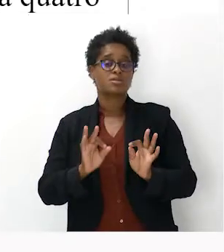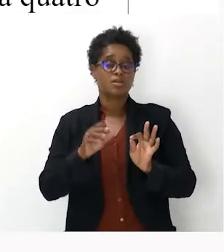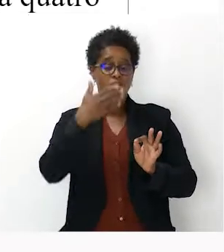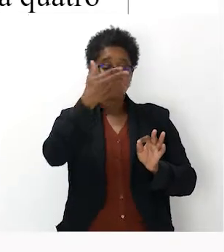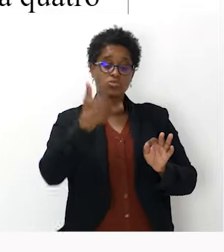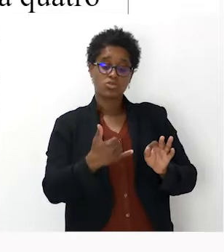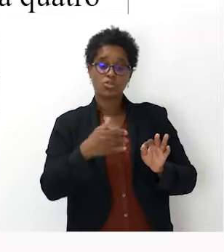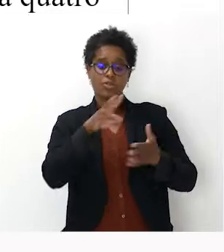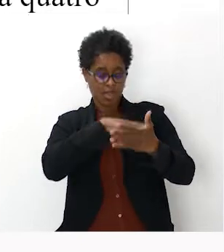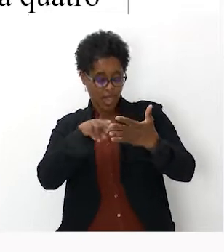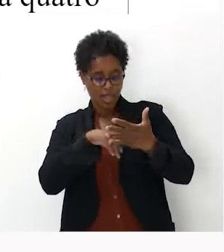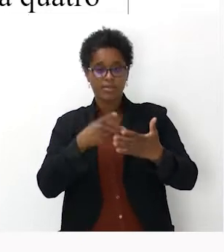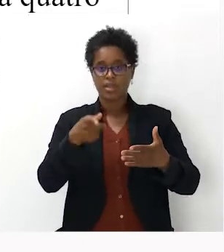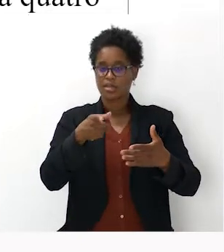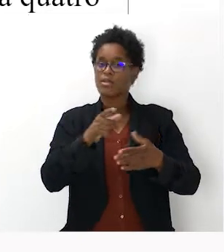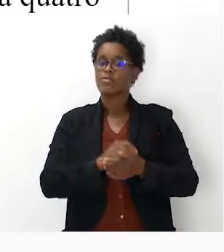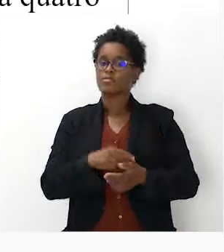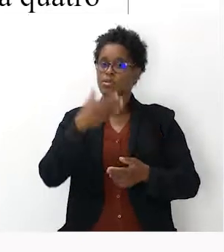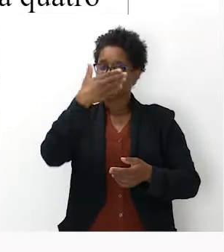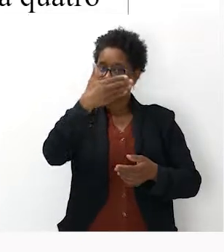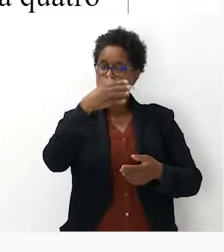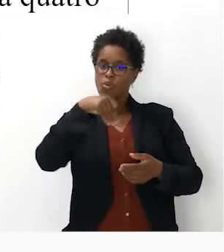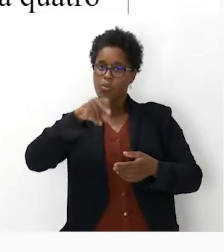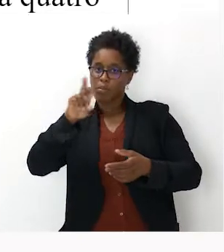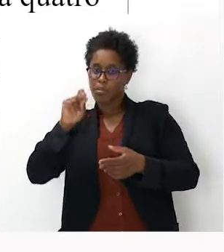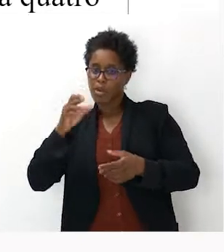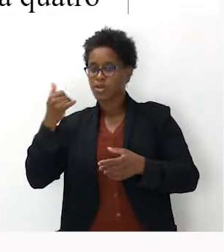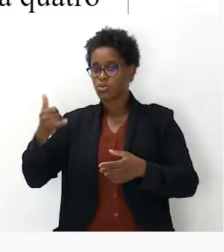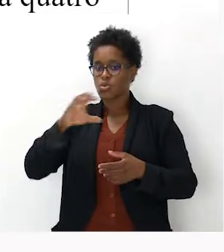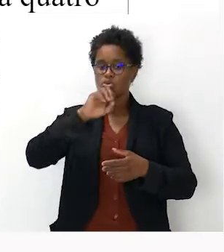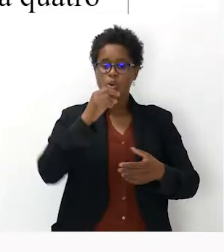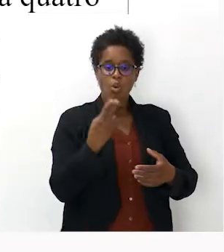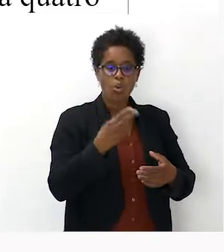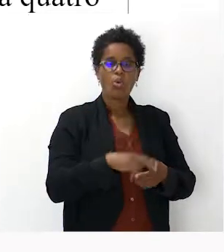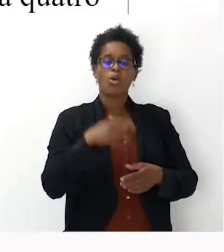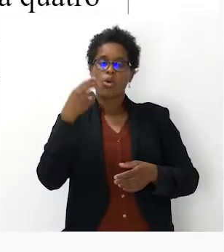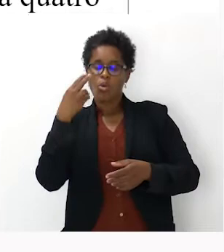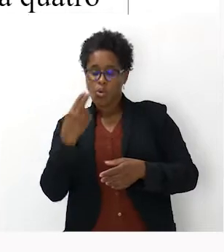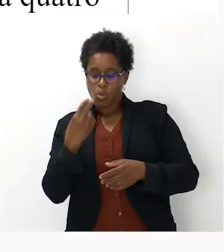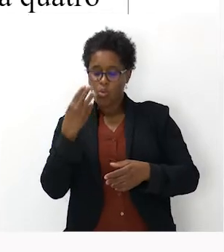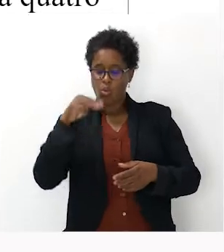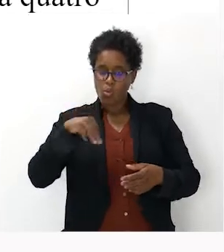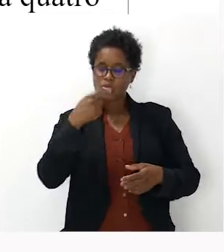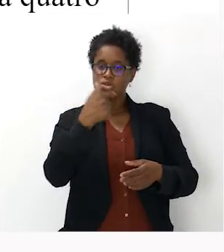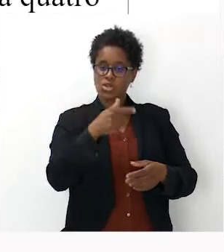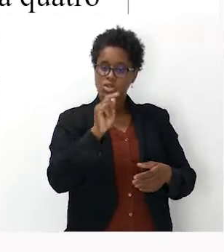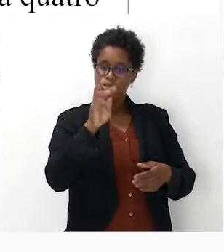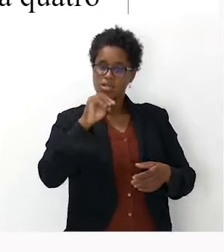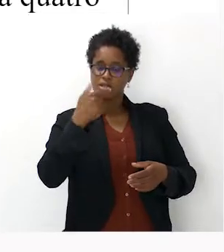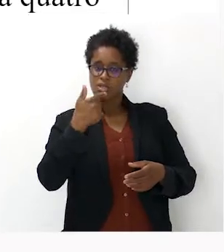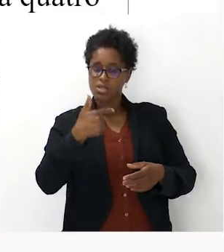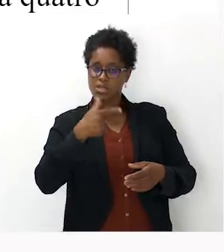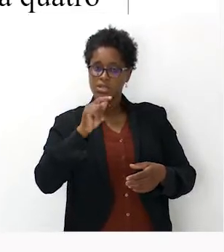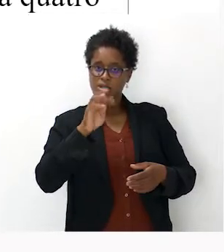sobre 2, nós vamos ler dessa forma. 1 para 2 ou 1 está para 2. 3